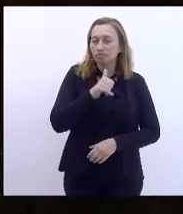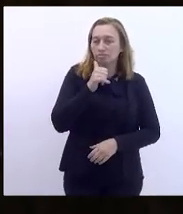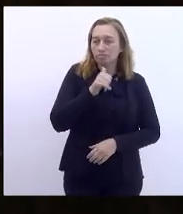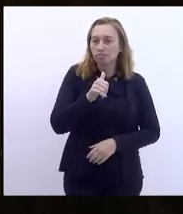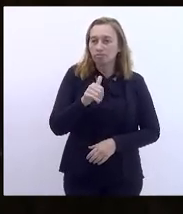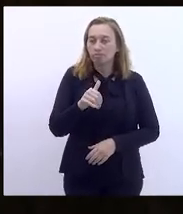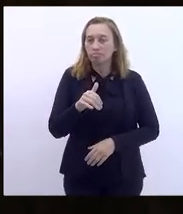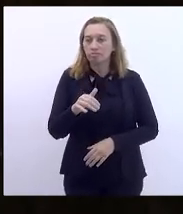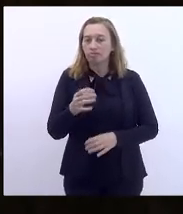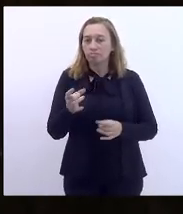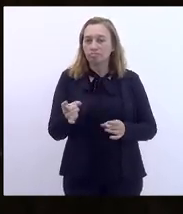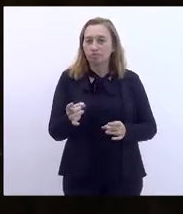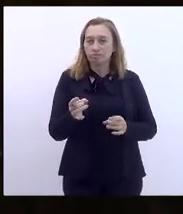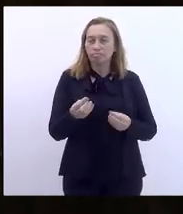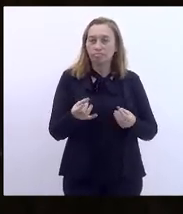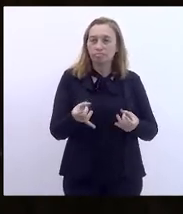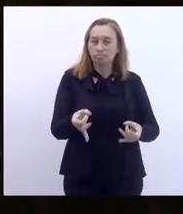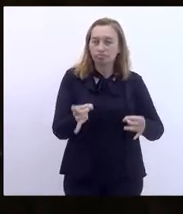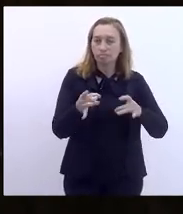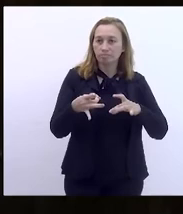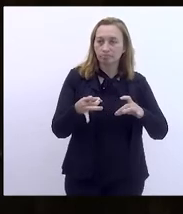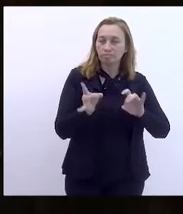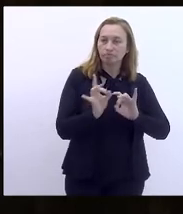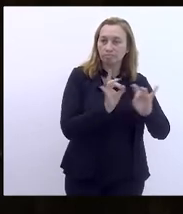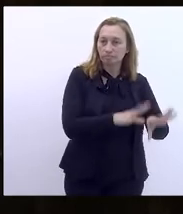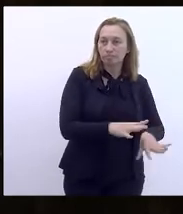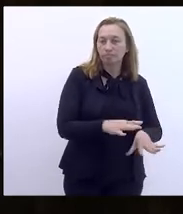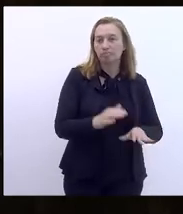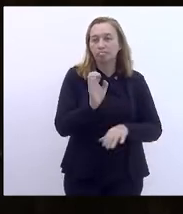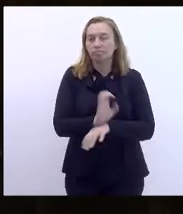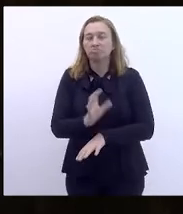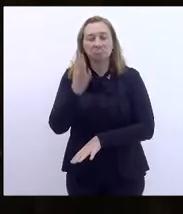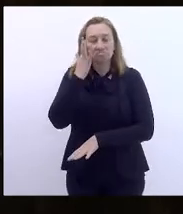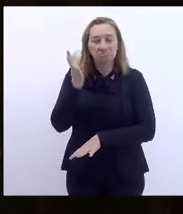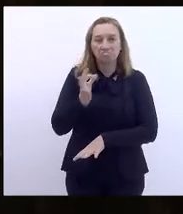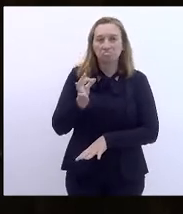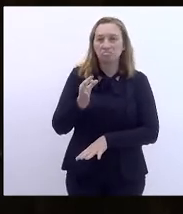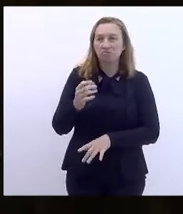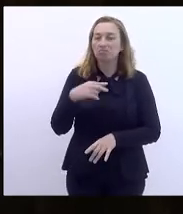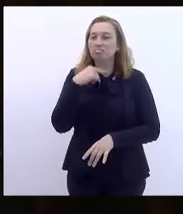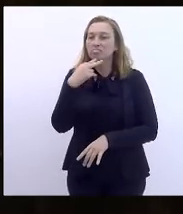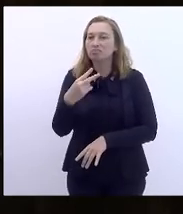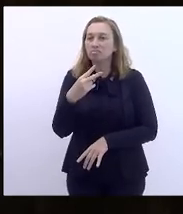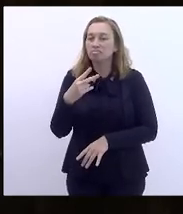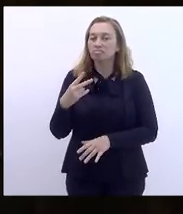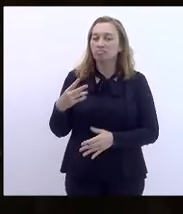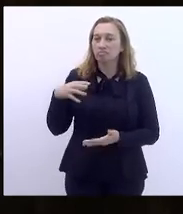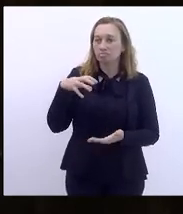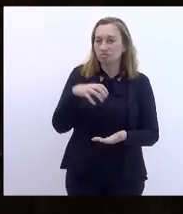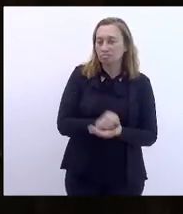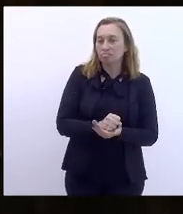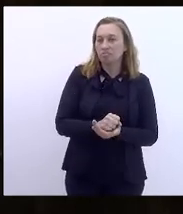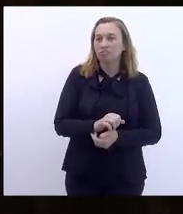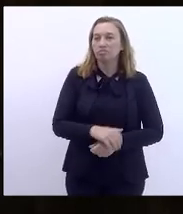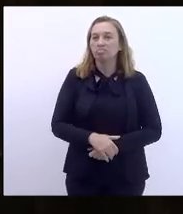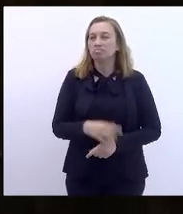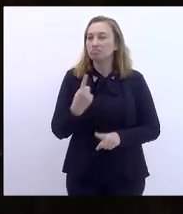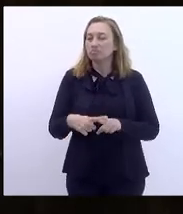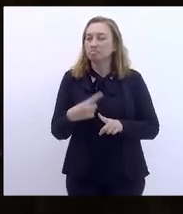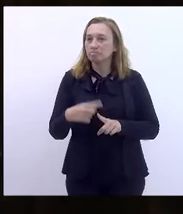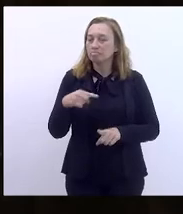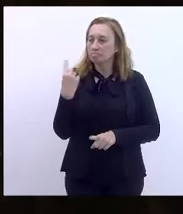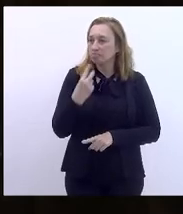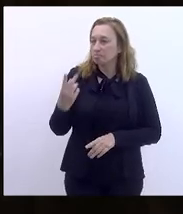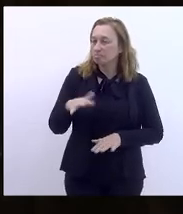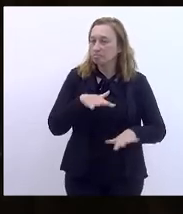mutilados pelo Estado então eu não entendo o que mais falta para que a nossa voz seja validada por que